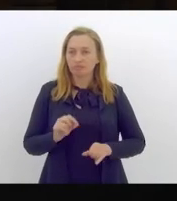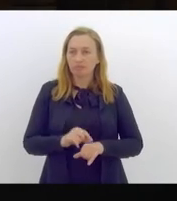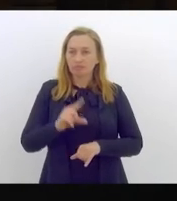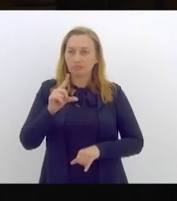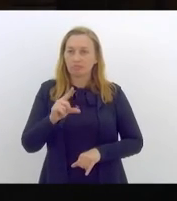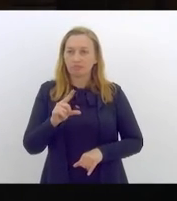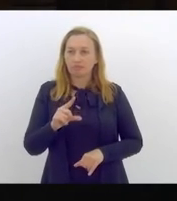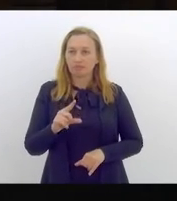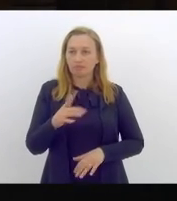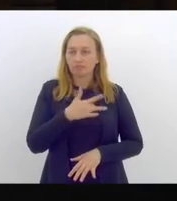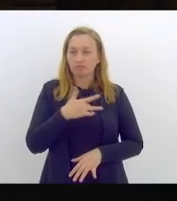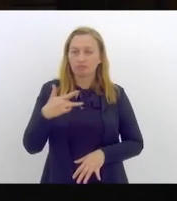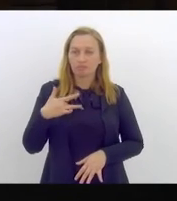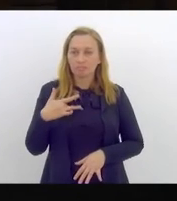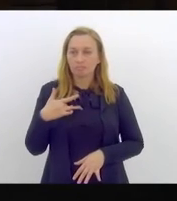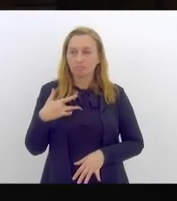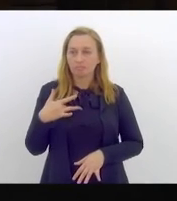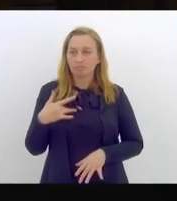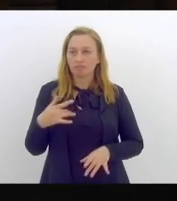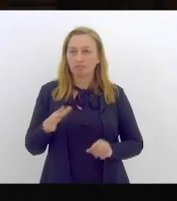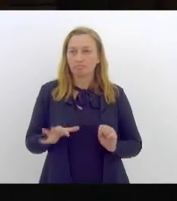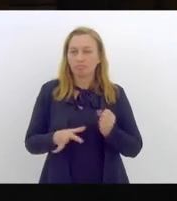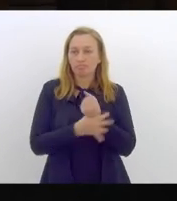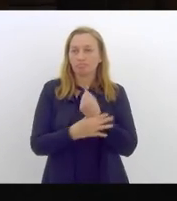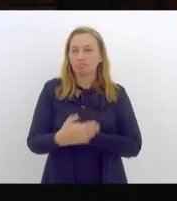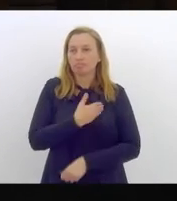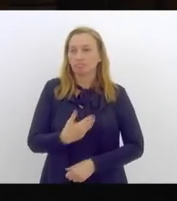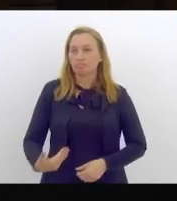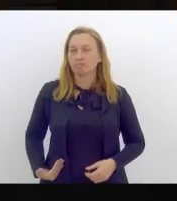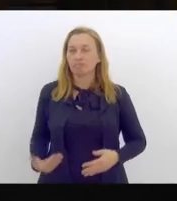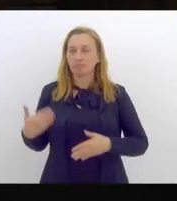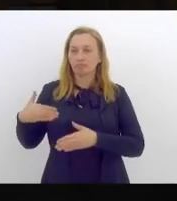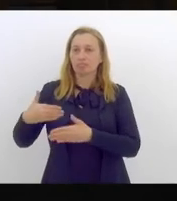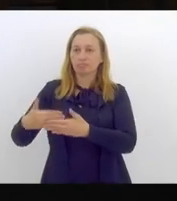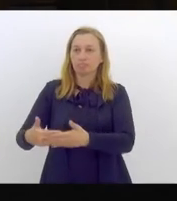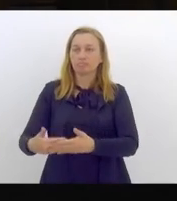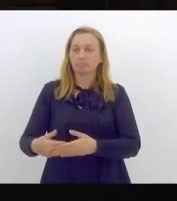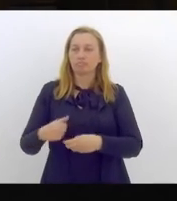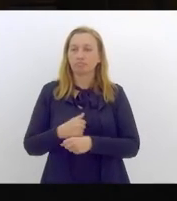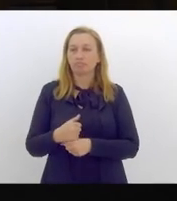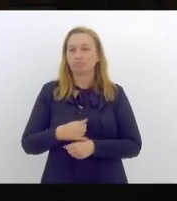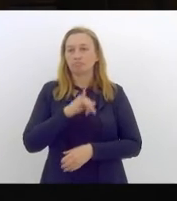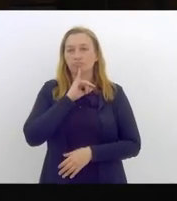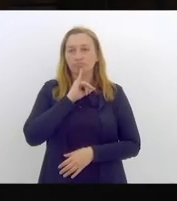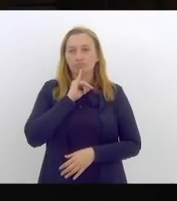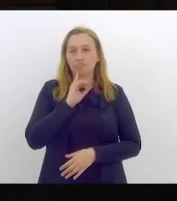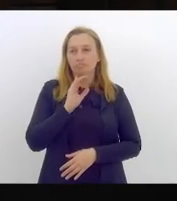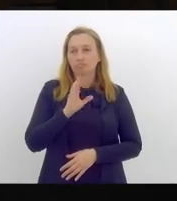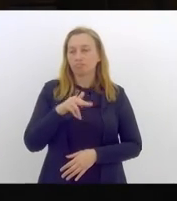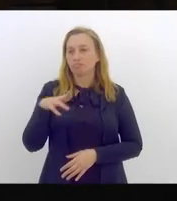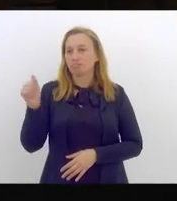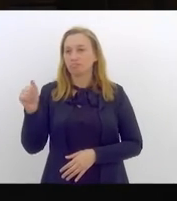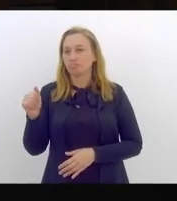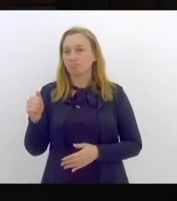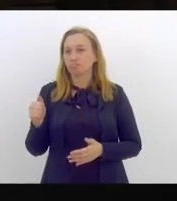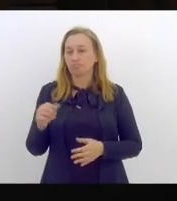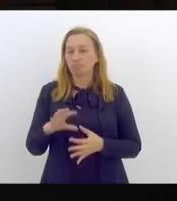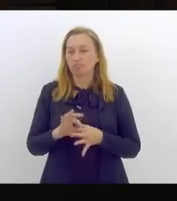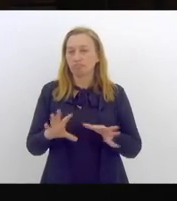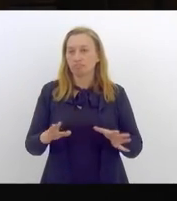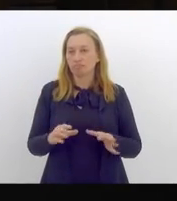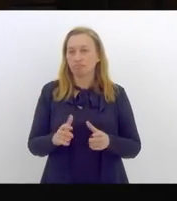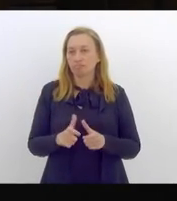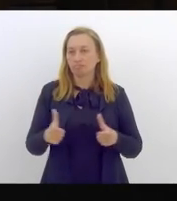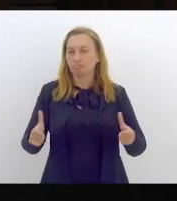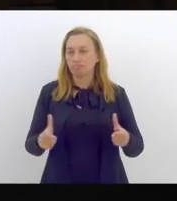a pasta da saúde e a da segurança pública, que ao longo desses anos, infelizmente, ela jamais deixou de crescer.